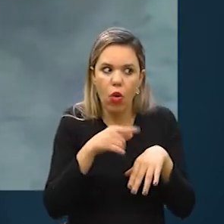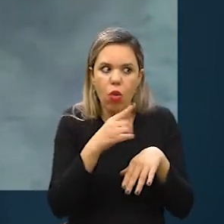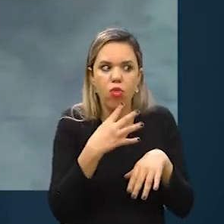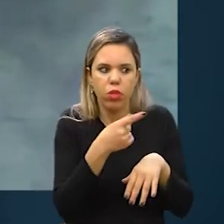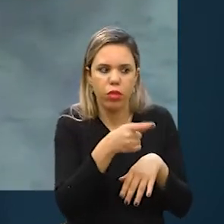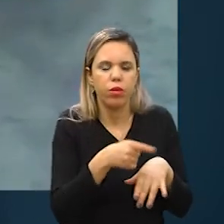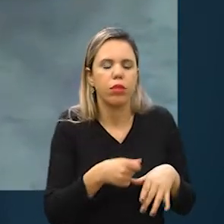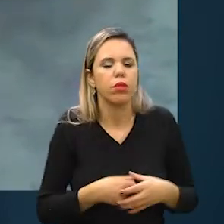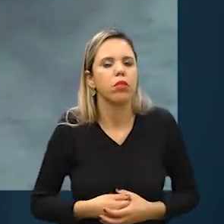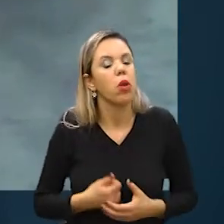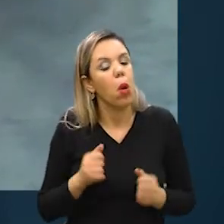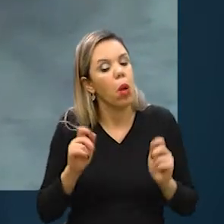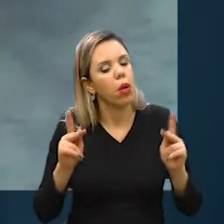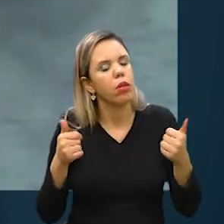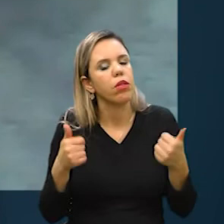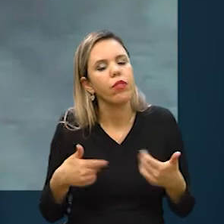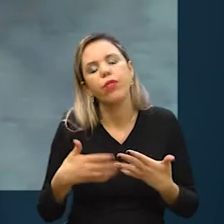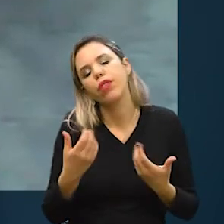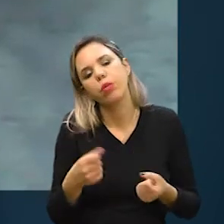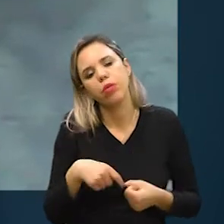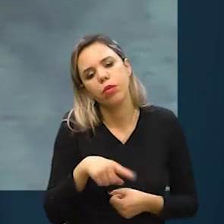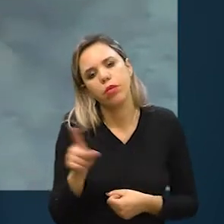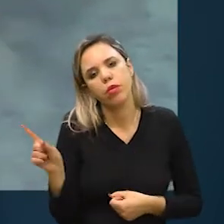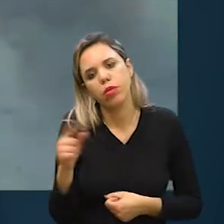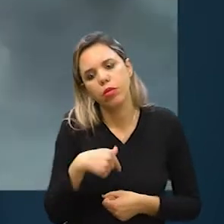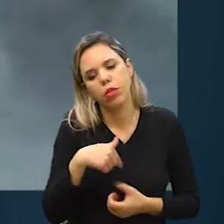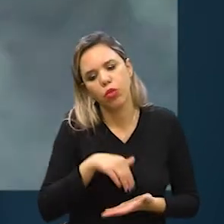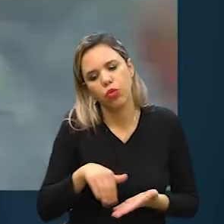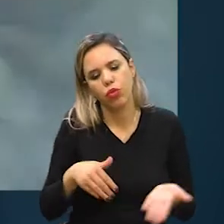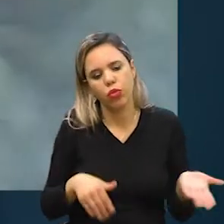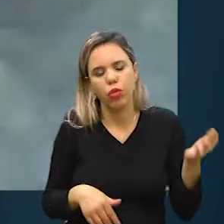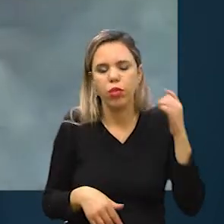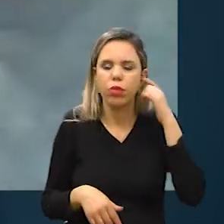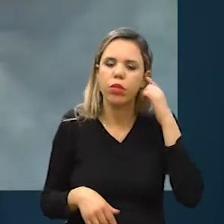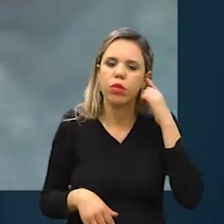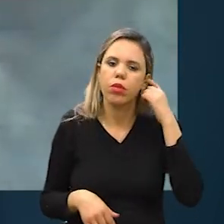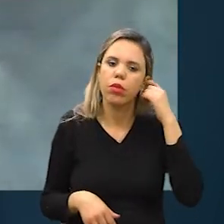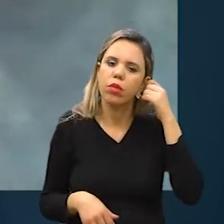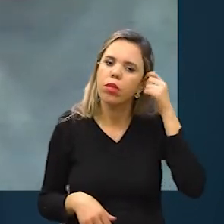quer te conhecer. Falei, tá bom, vamos lá. Ela veio até meu escritório.